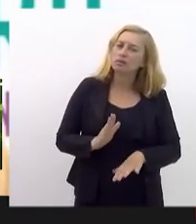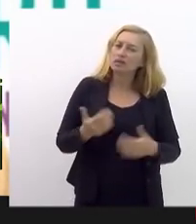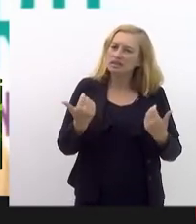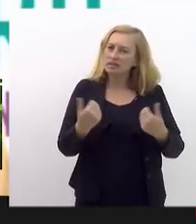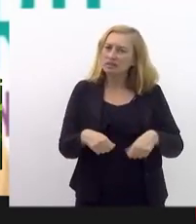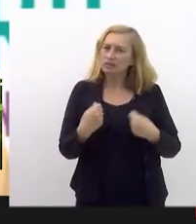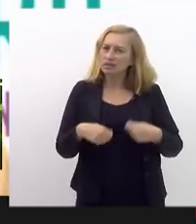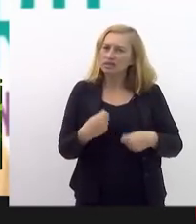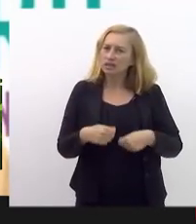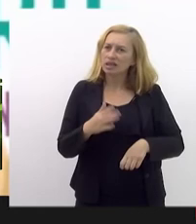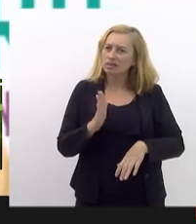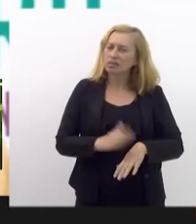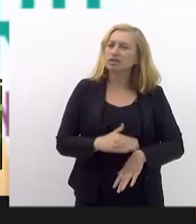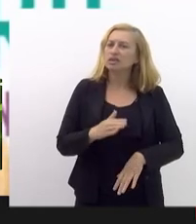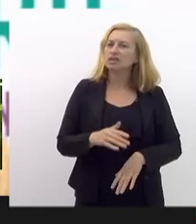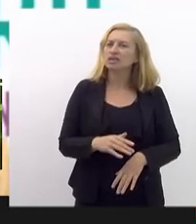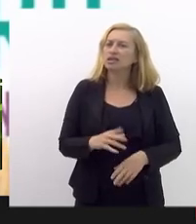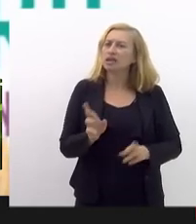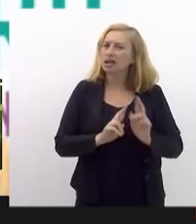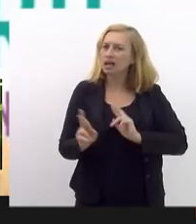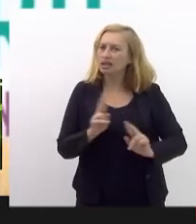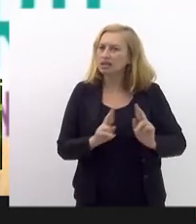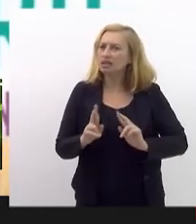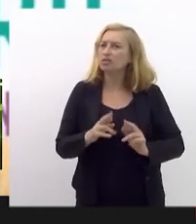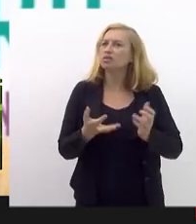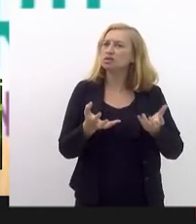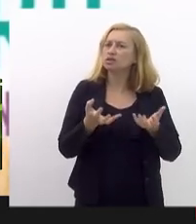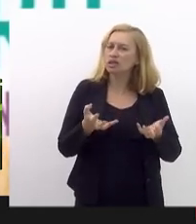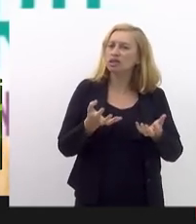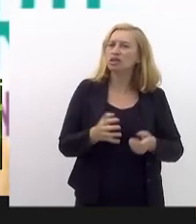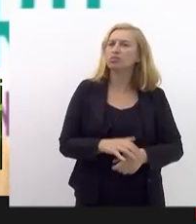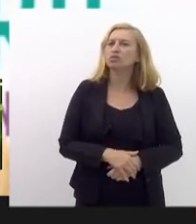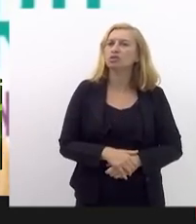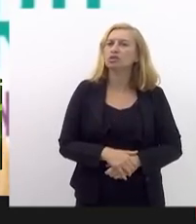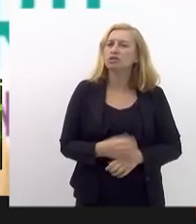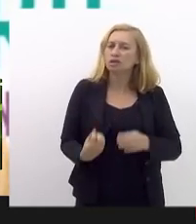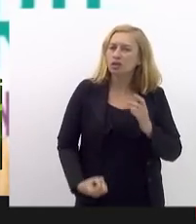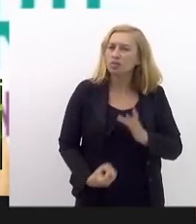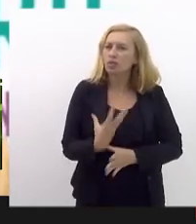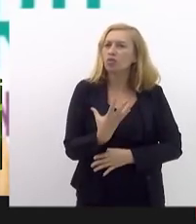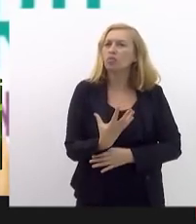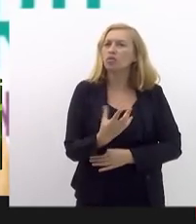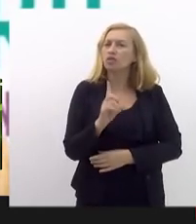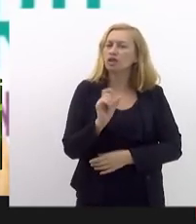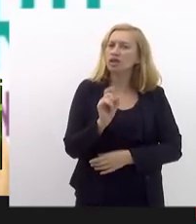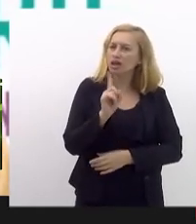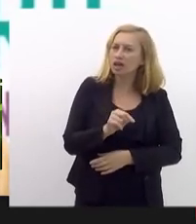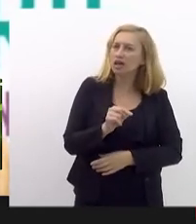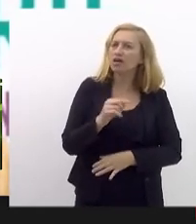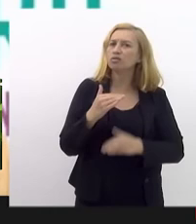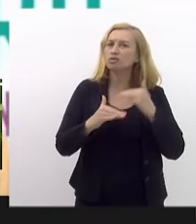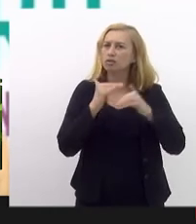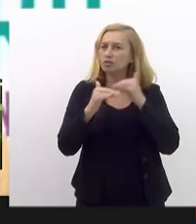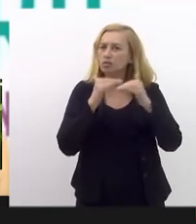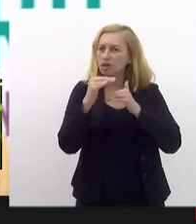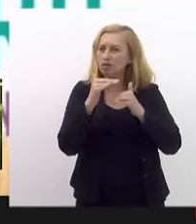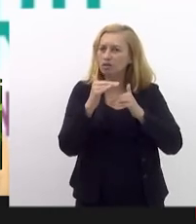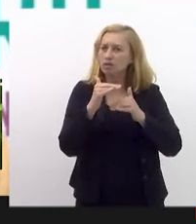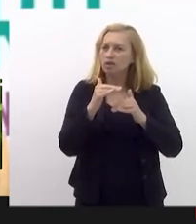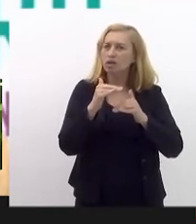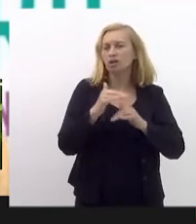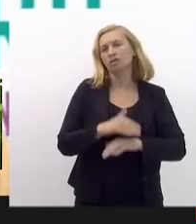precisa em relação ao que a gente pretende que ele promova, que é o desenvolvimento